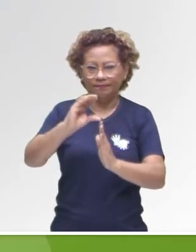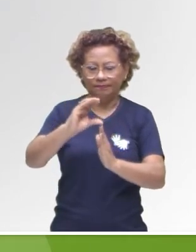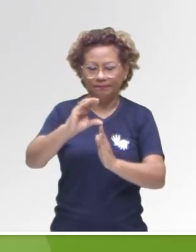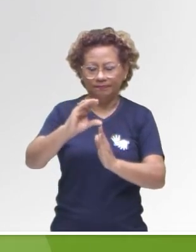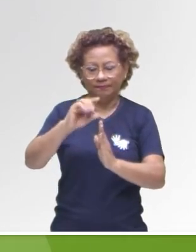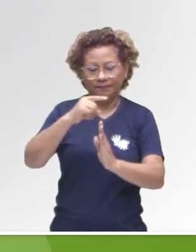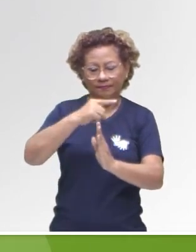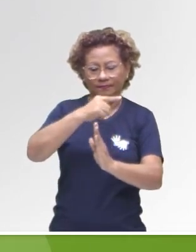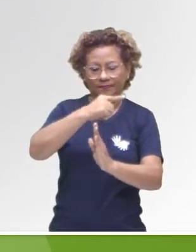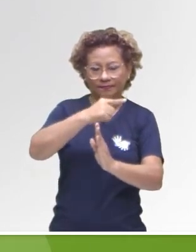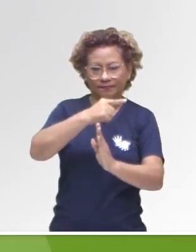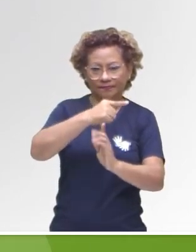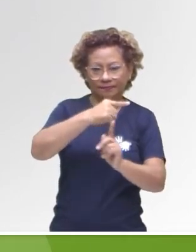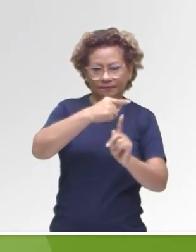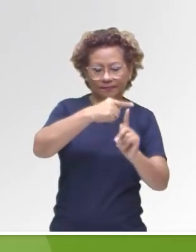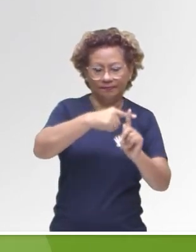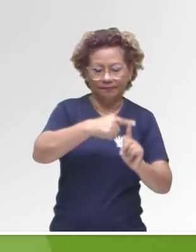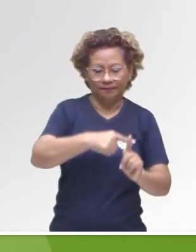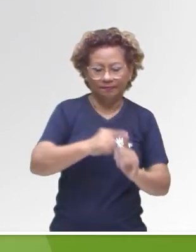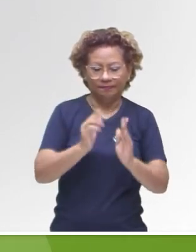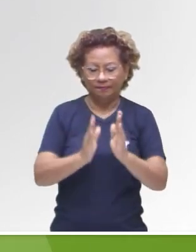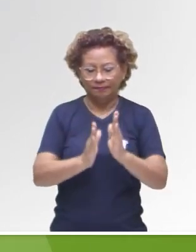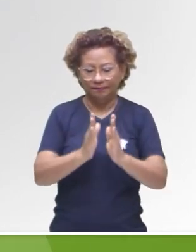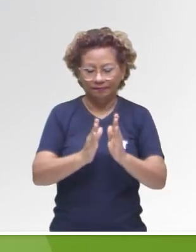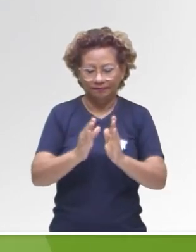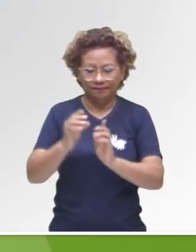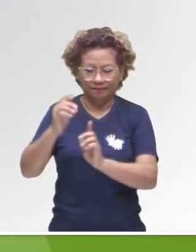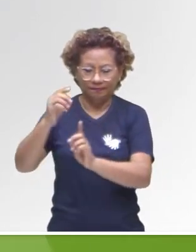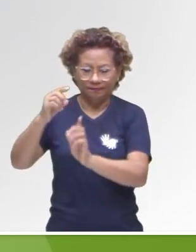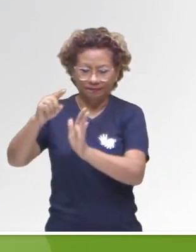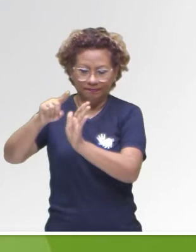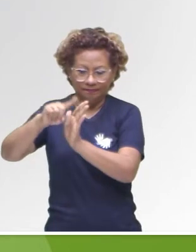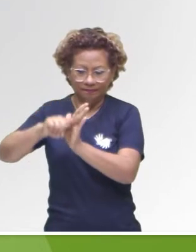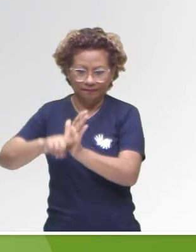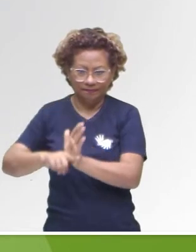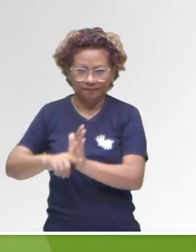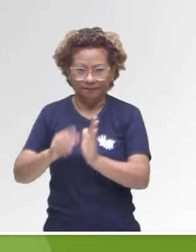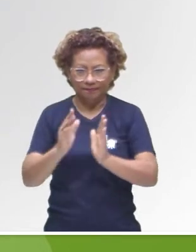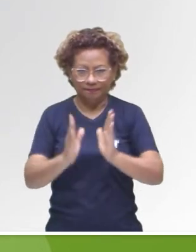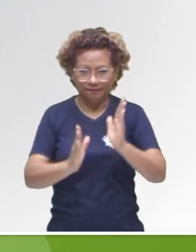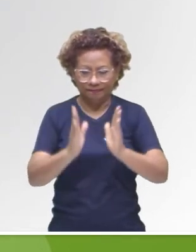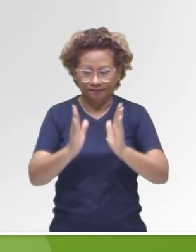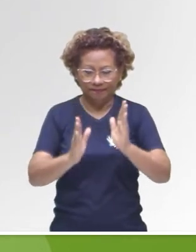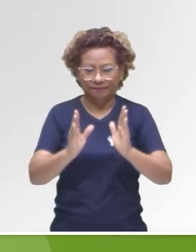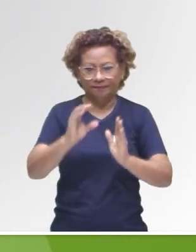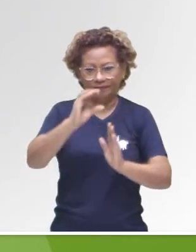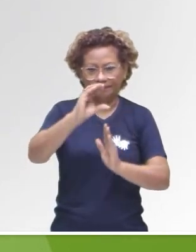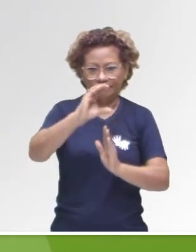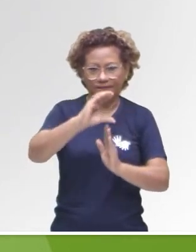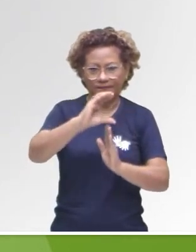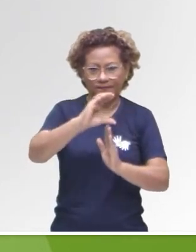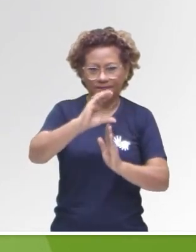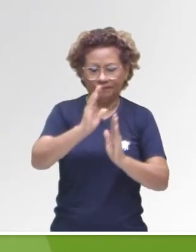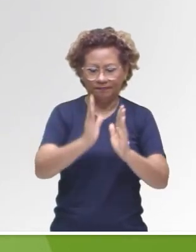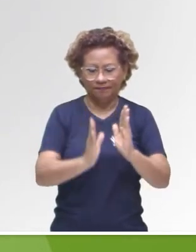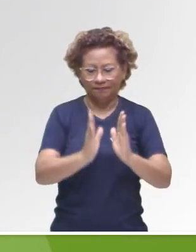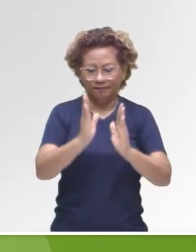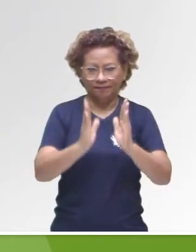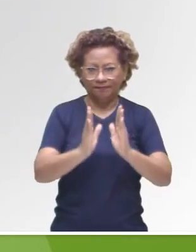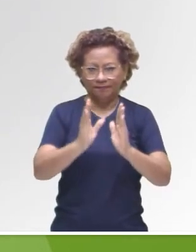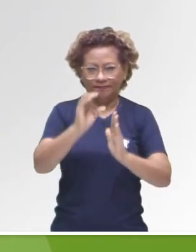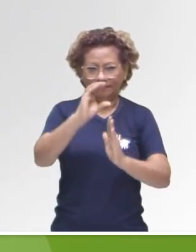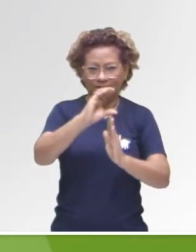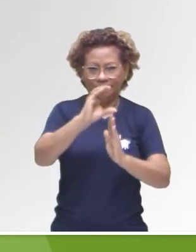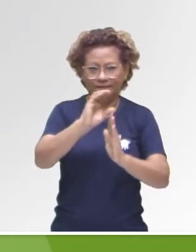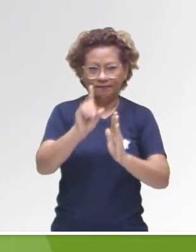só, aqui nessa região, eu tenho a representação de um capacitor. Olha, isso aqui é a